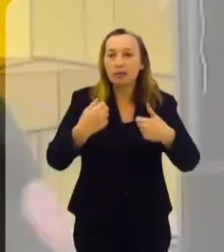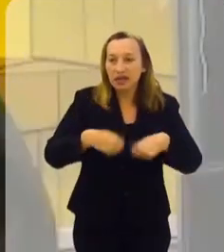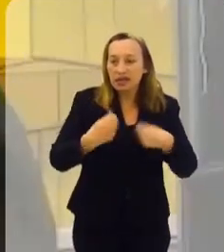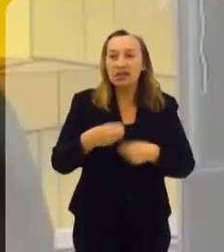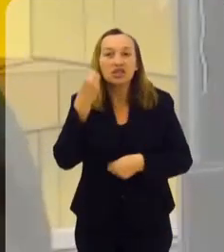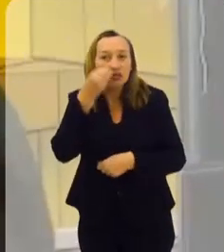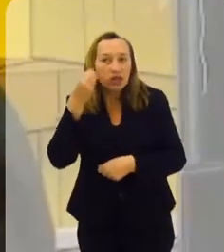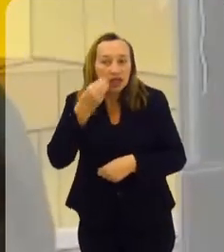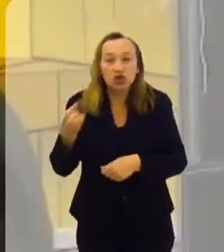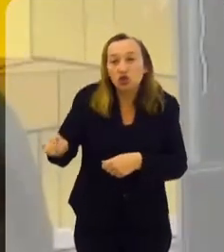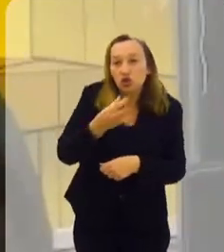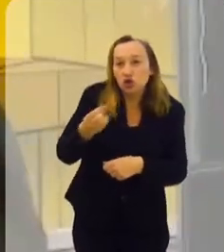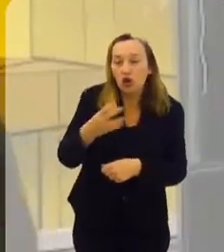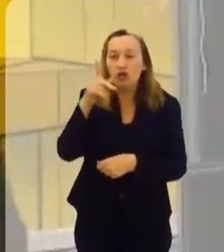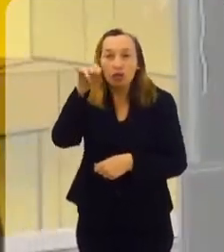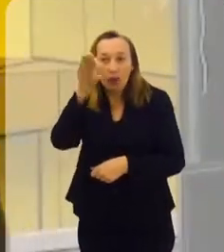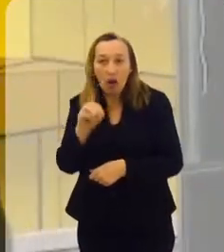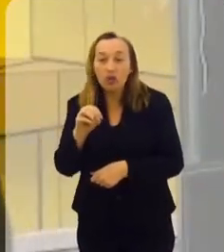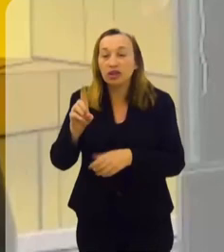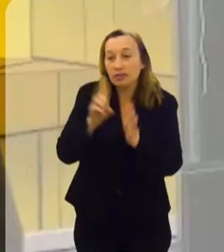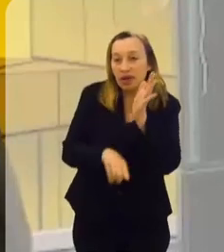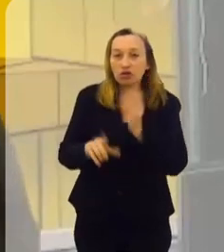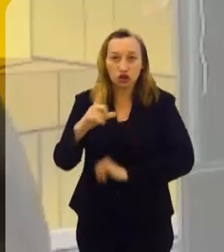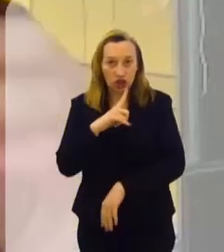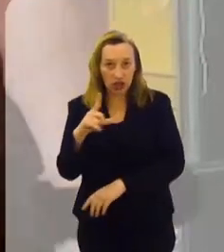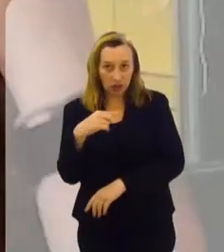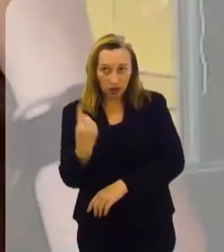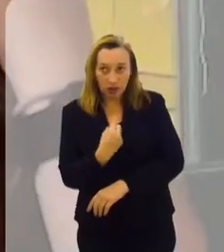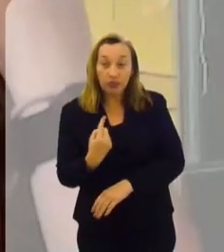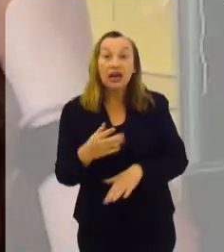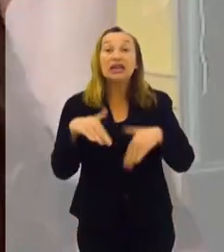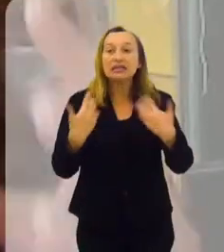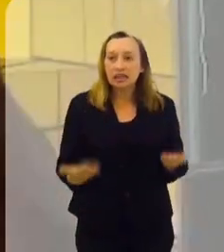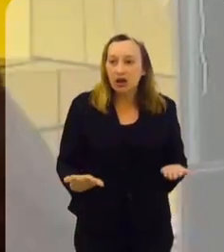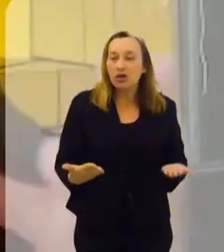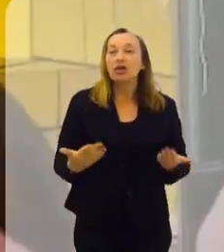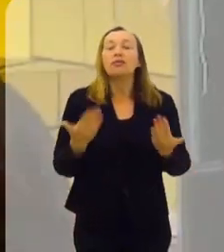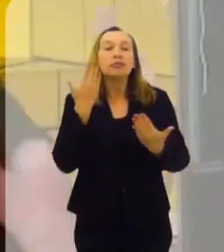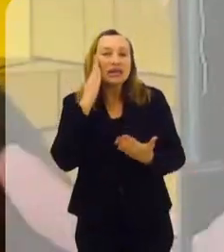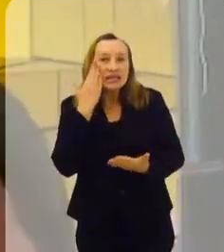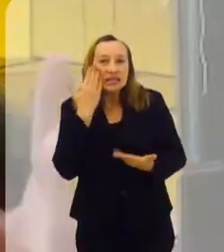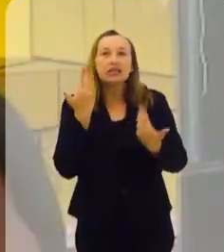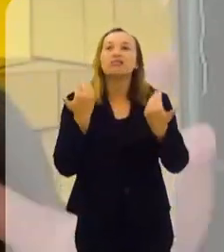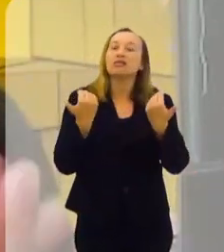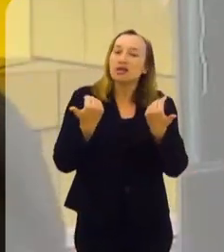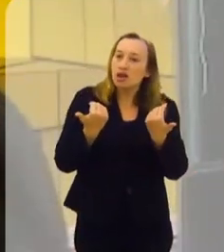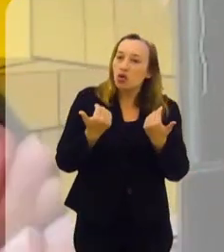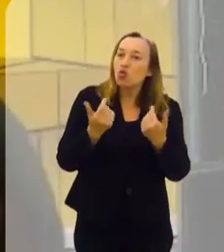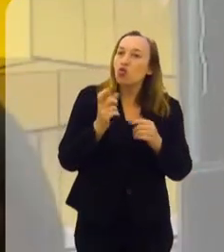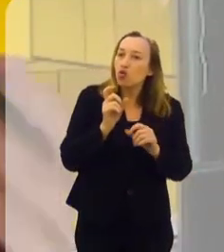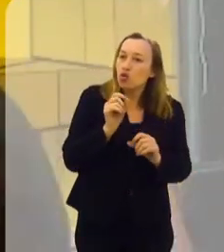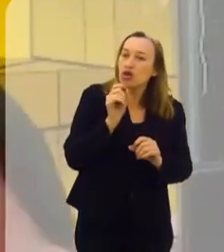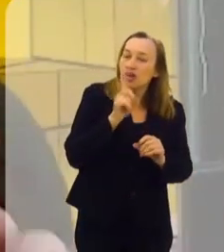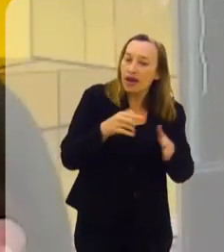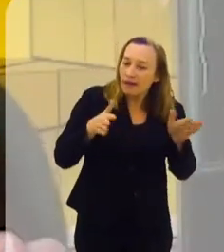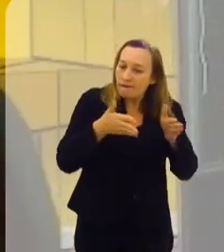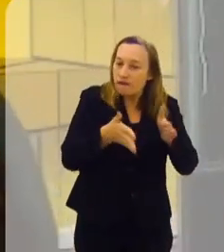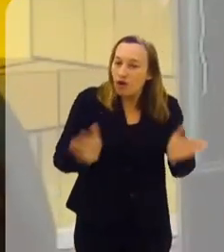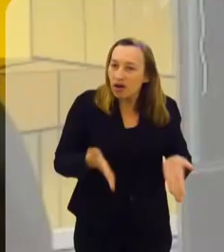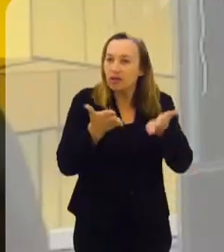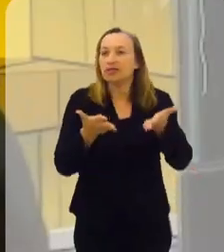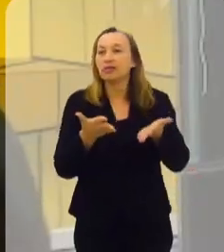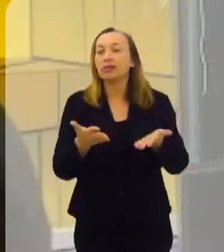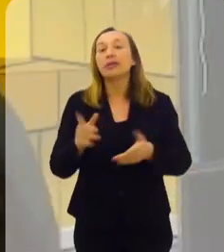estar na experimentação dos novos palcos, e a gente tem cada vez menos isso. Então, assim, a gente tem que entender o que é vocação, o que é que deve